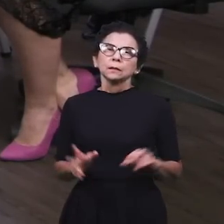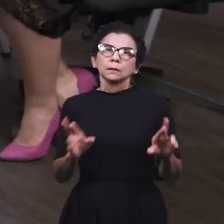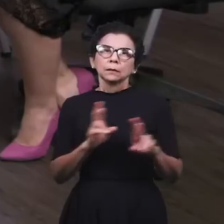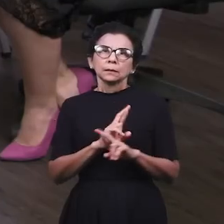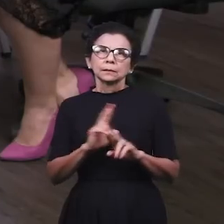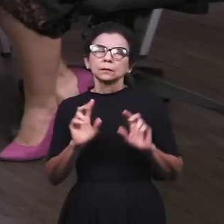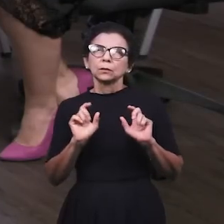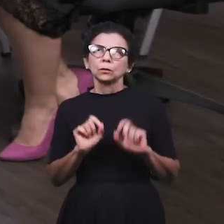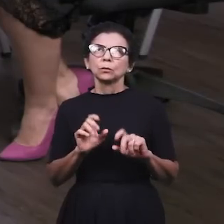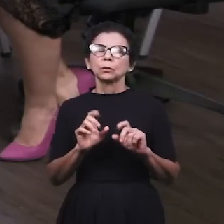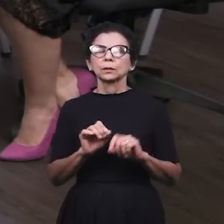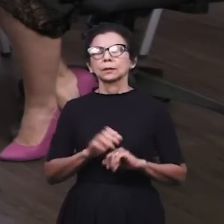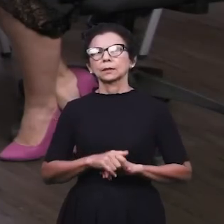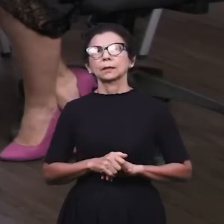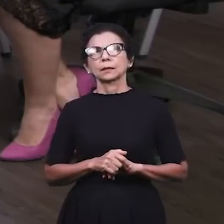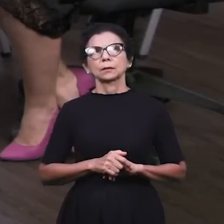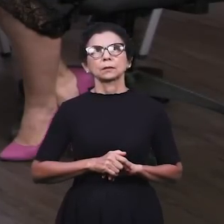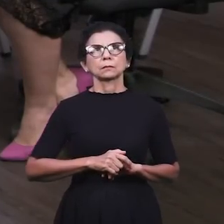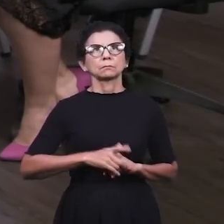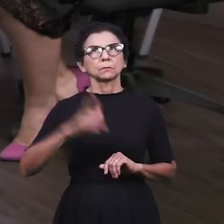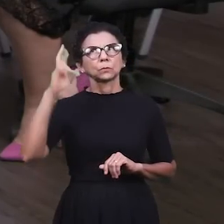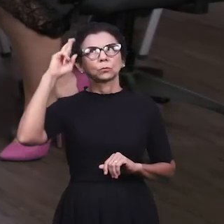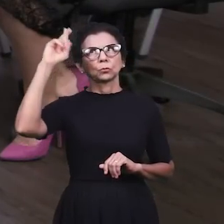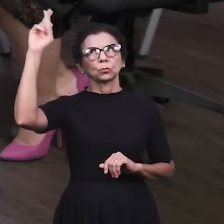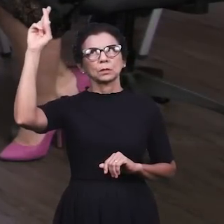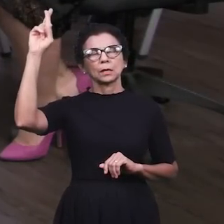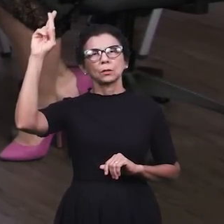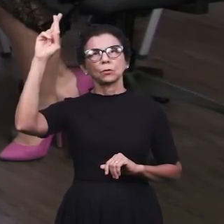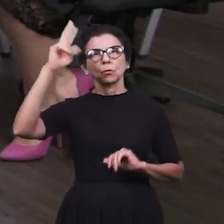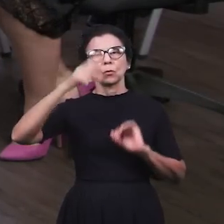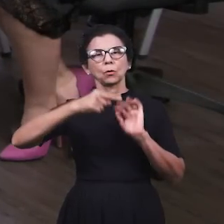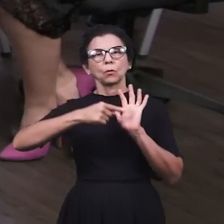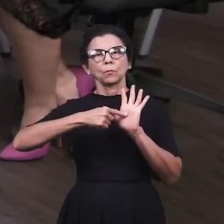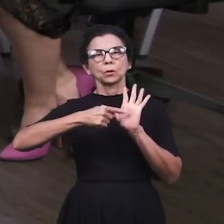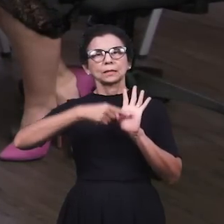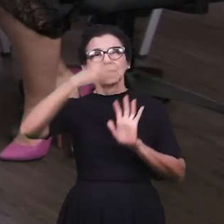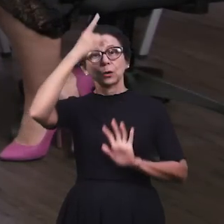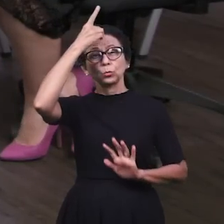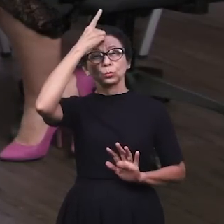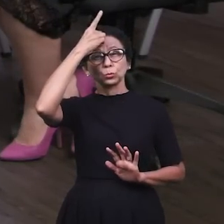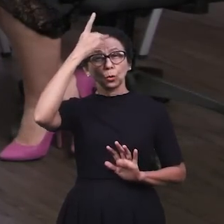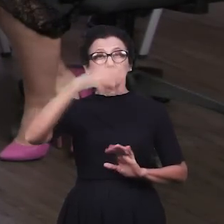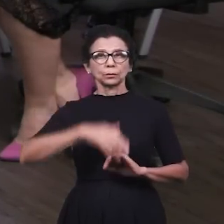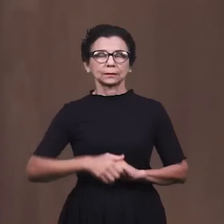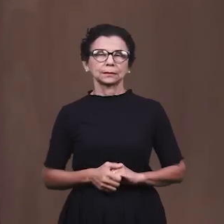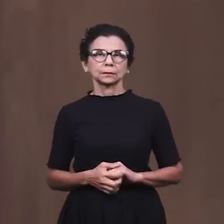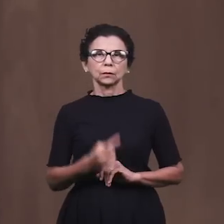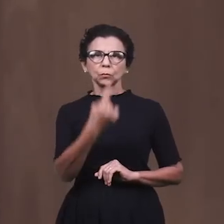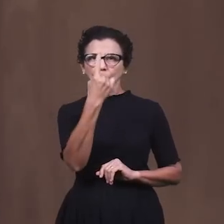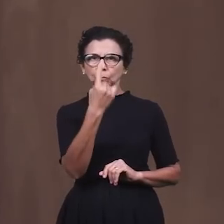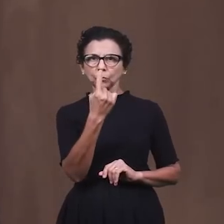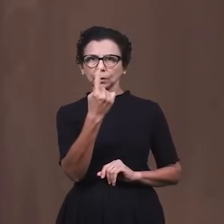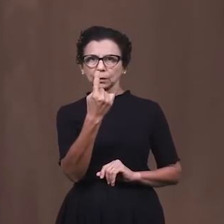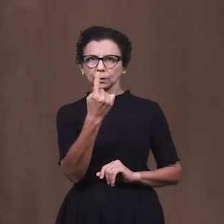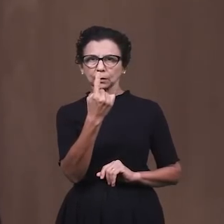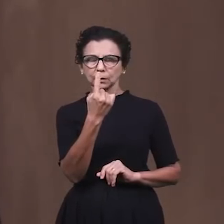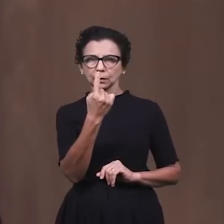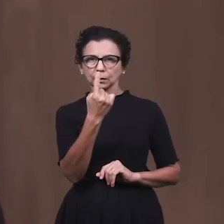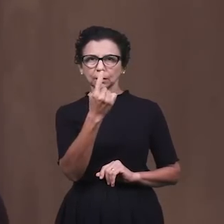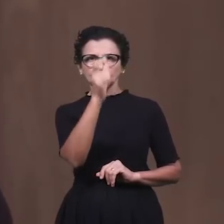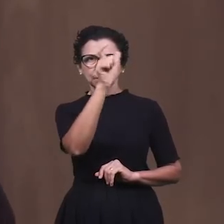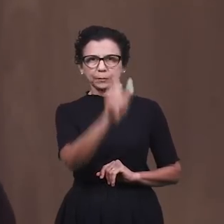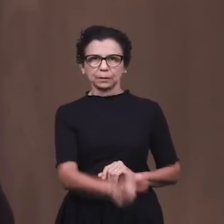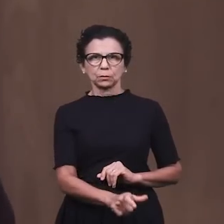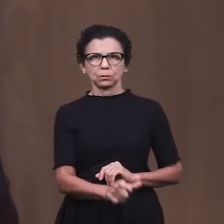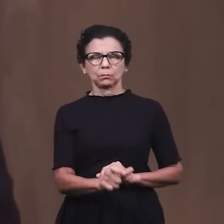revelar ou identificar uma pessoa no meio da multidão, essa questão é fundamental no que diz respeito